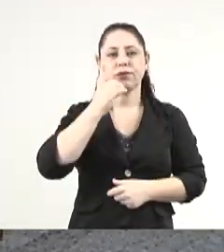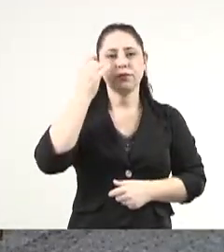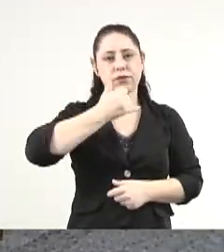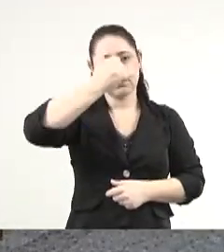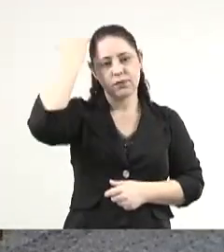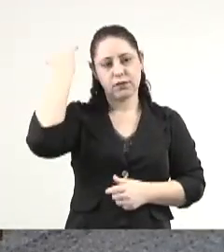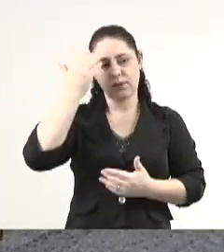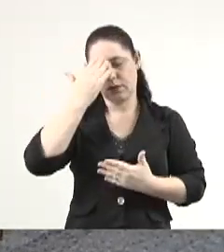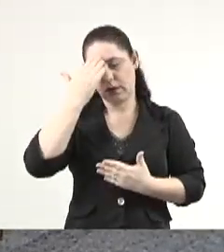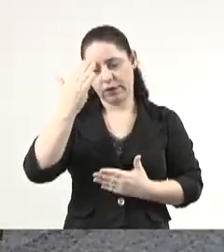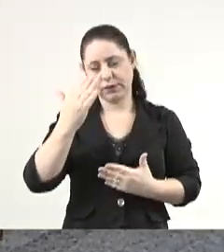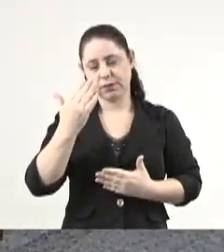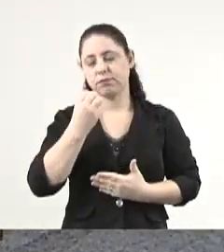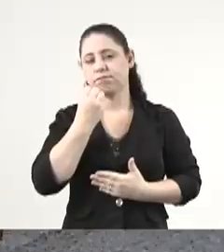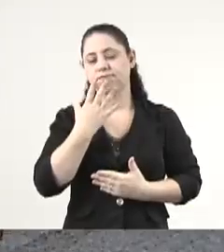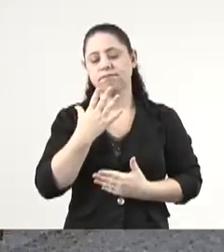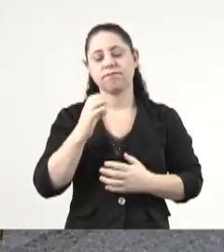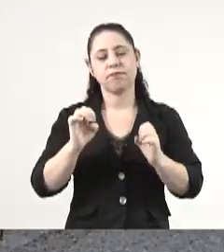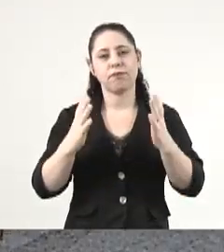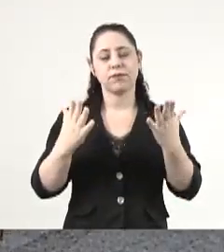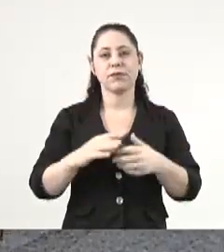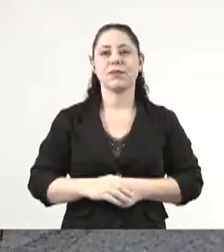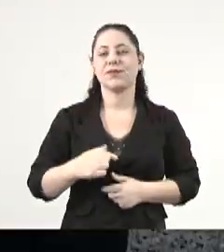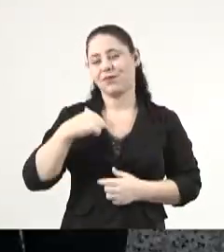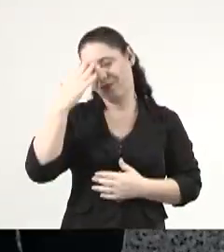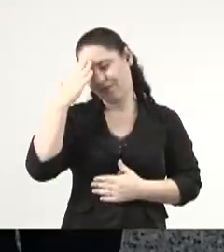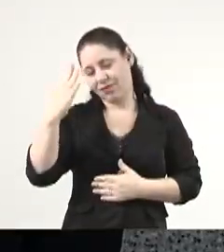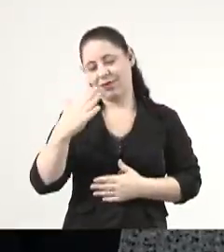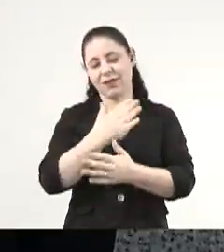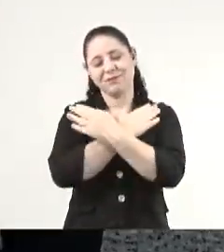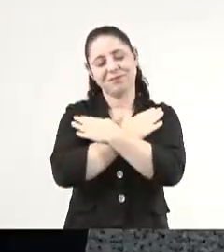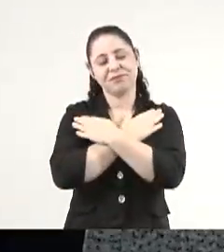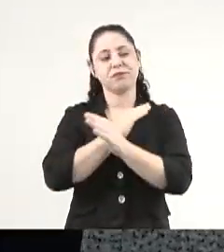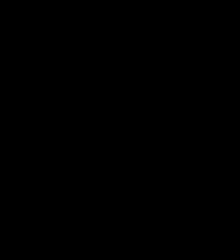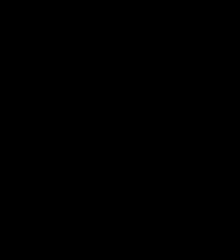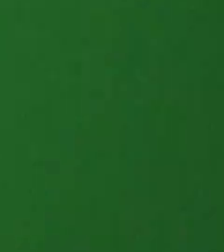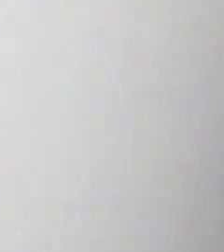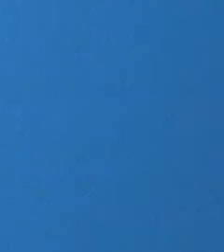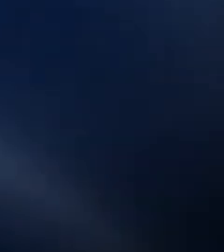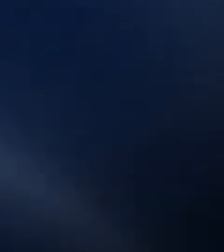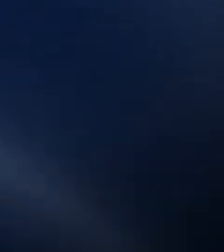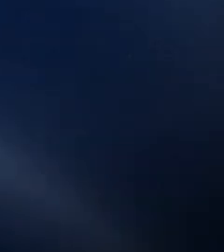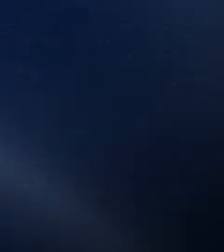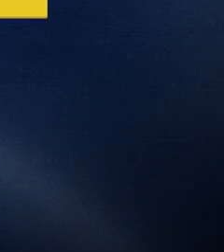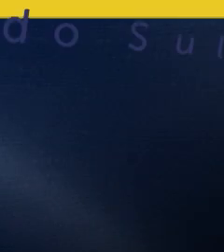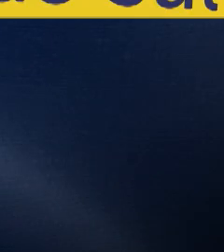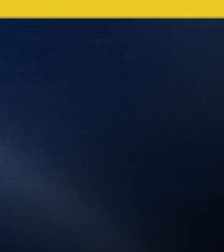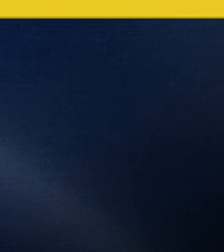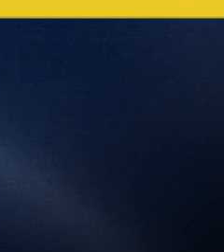muito obrigado. Uma boa cerimônia para o senhor daqui a pouco. Obrigada, que agradeço. Deputado. Um grande abraço a todos.